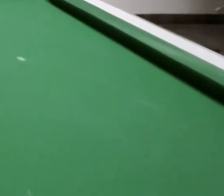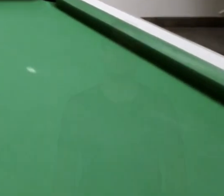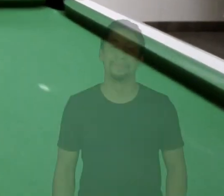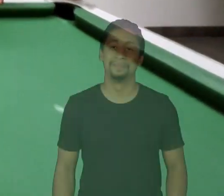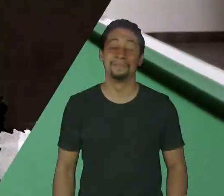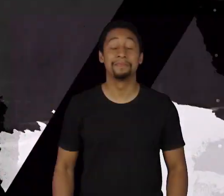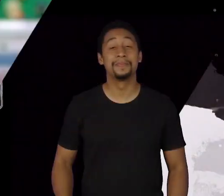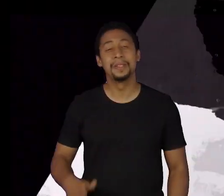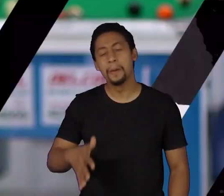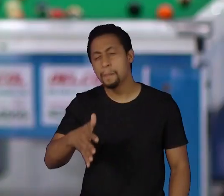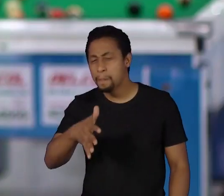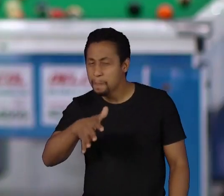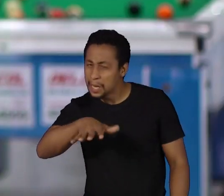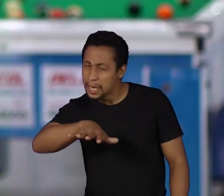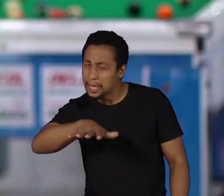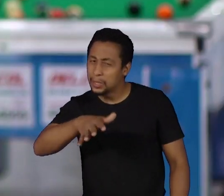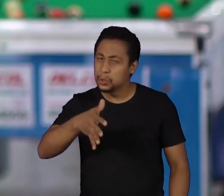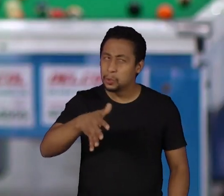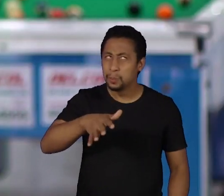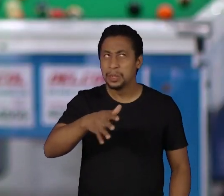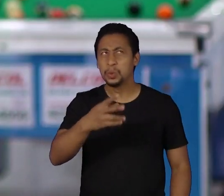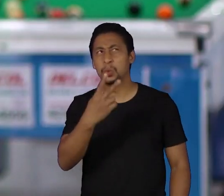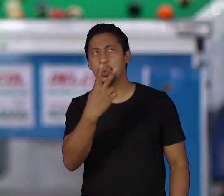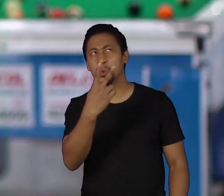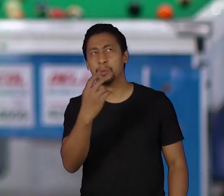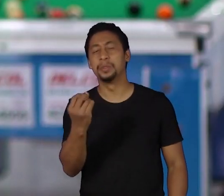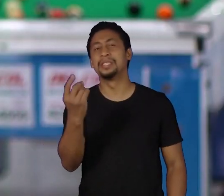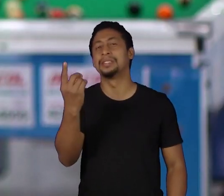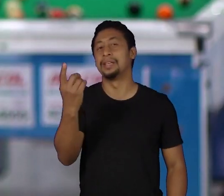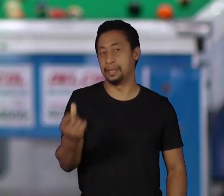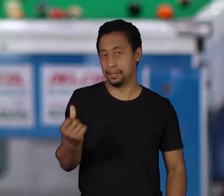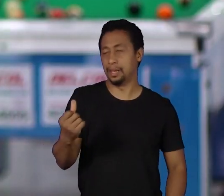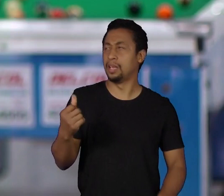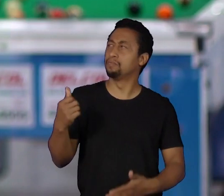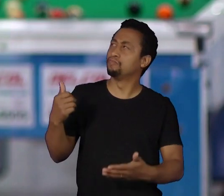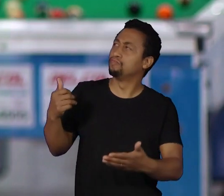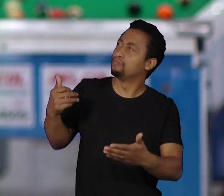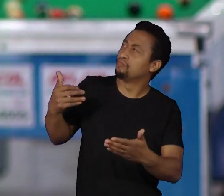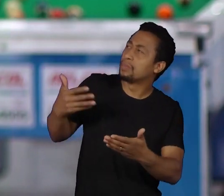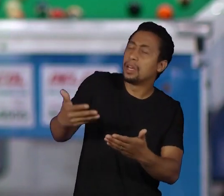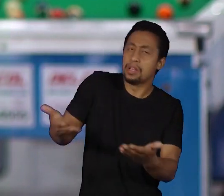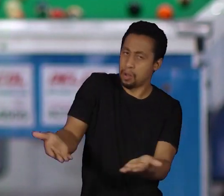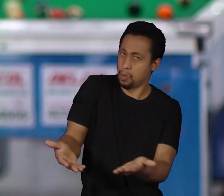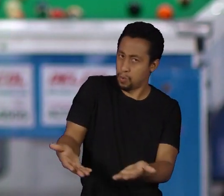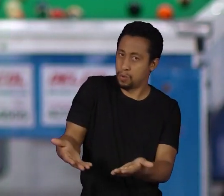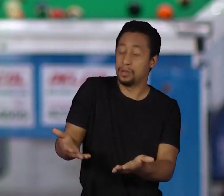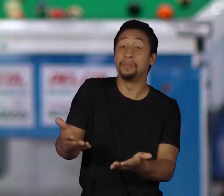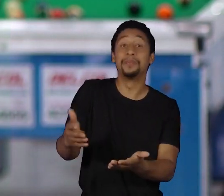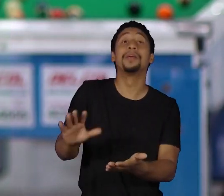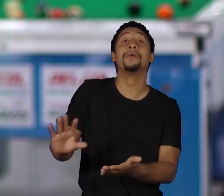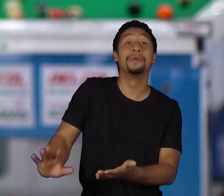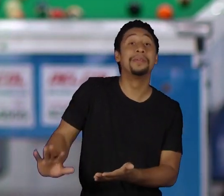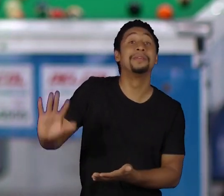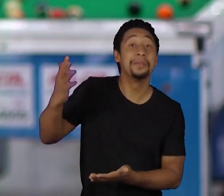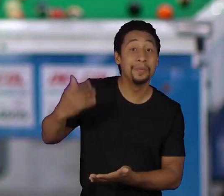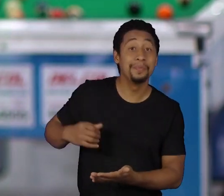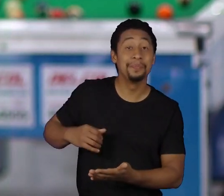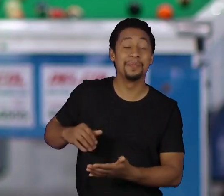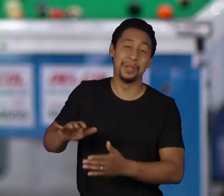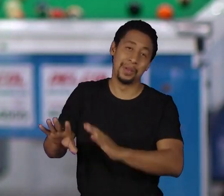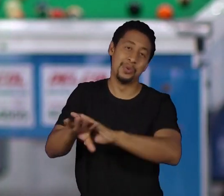ou menos 2016 pra cá, quando chegou, veio o YouTube, né? E